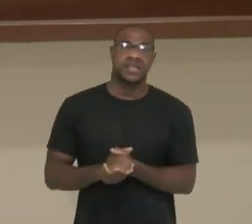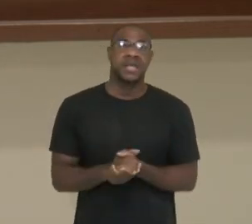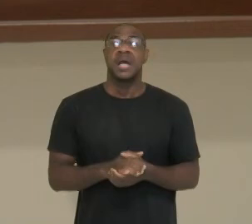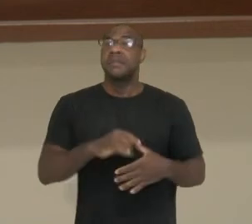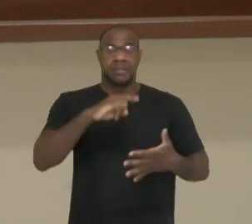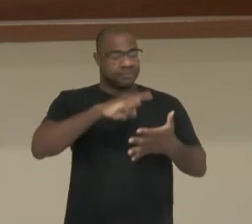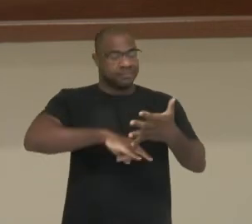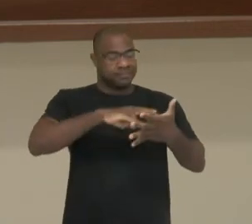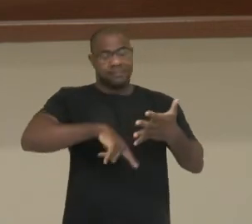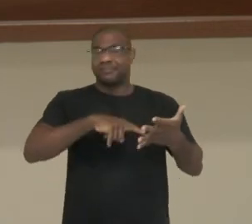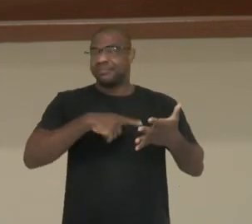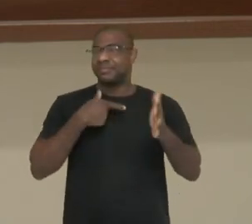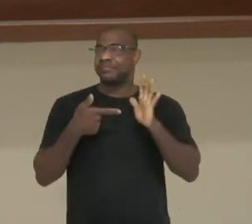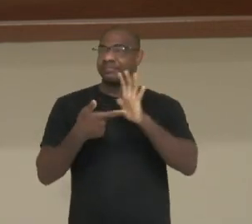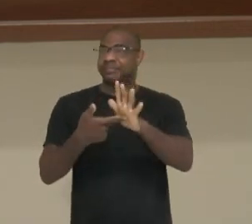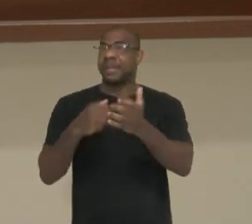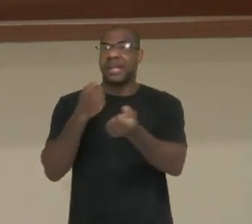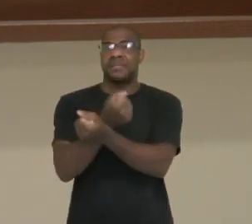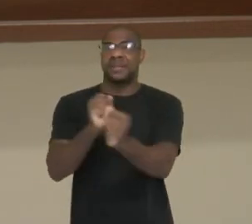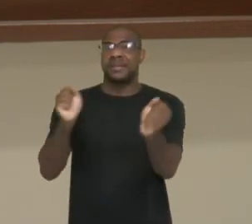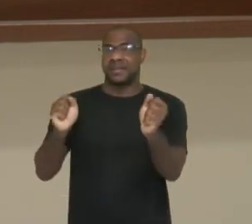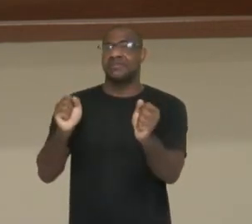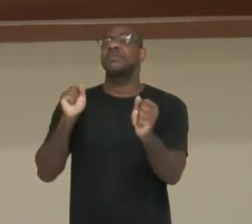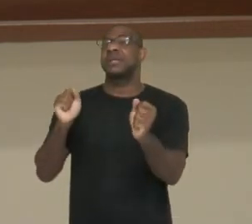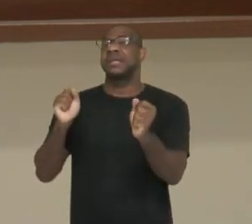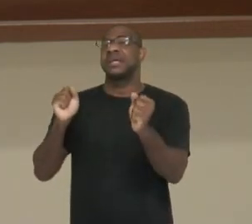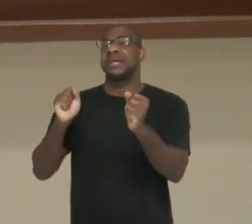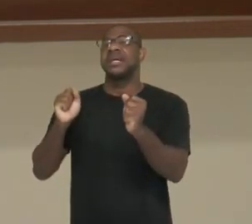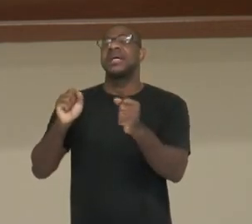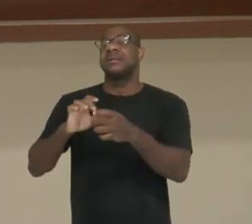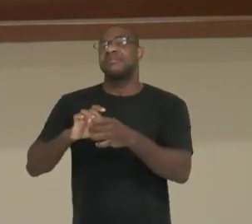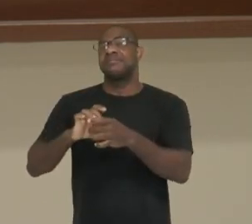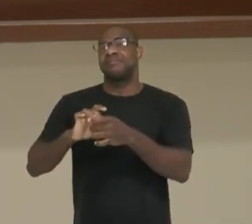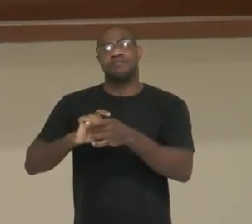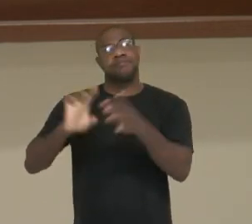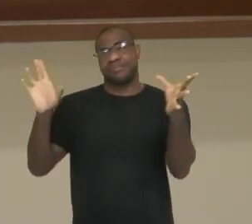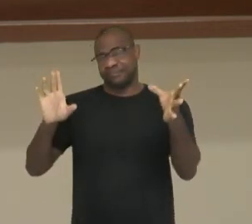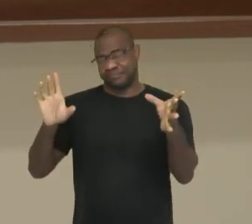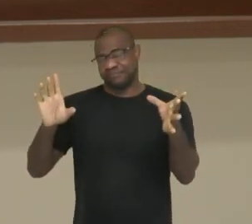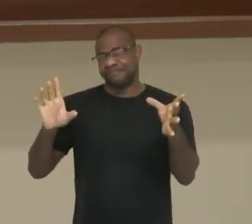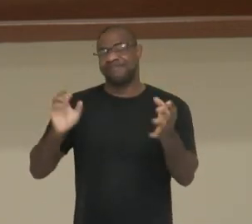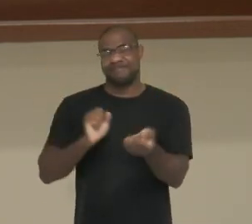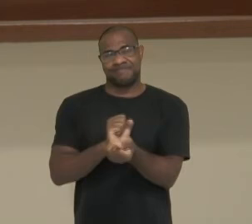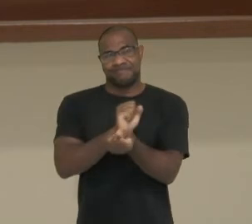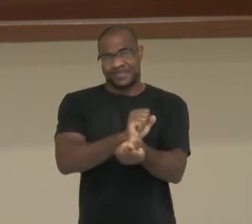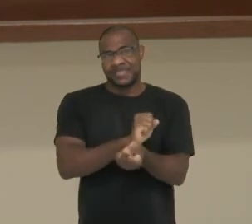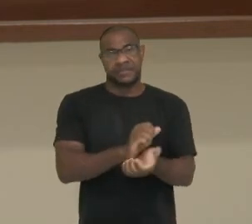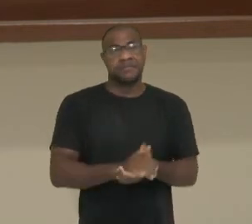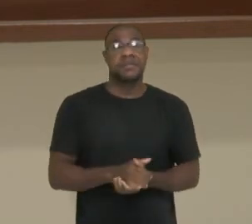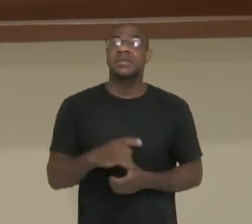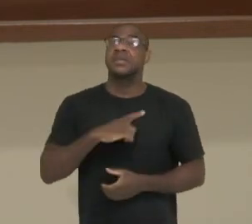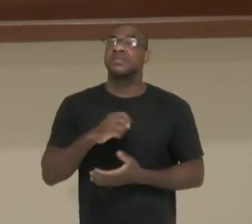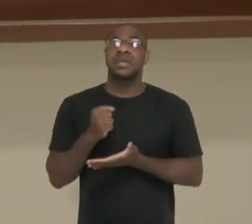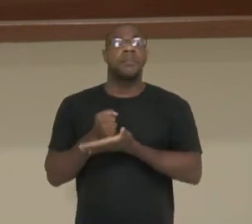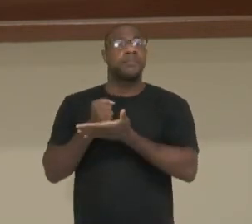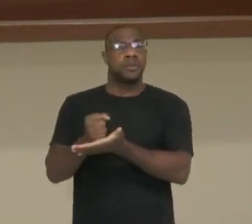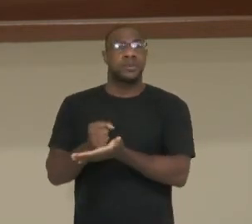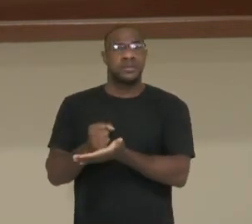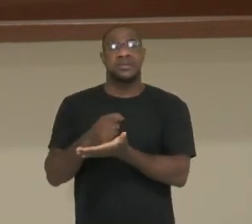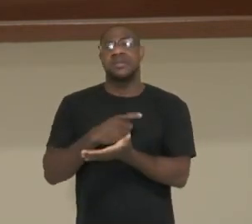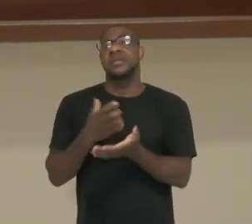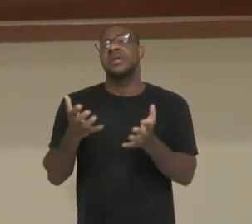cartas que davam liberdade aos escravos. Ainda a gente tem um outro fator, né? Existia um apoio de diversos